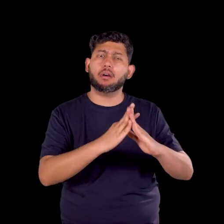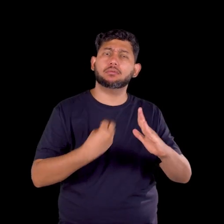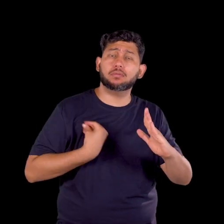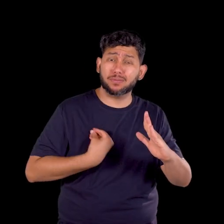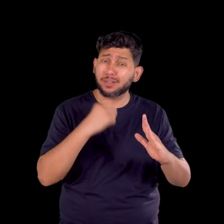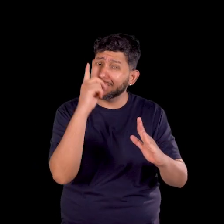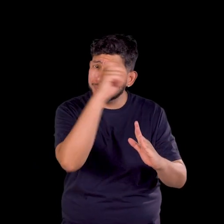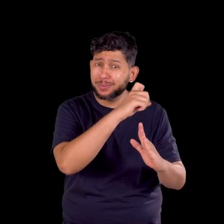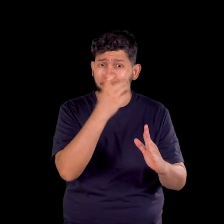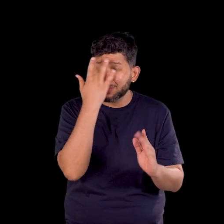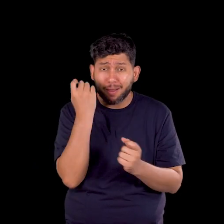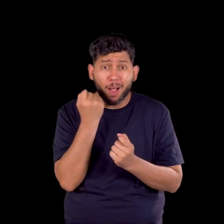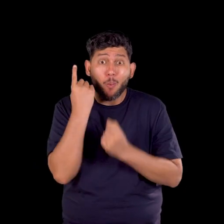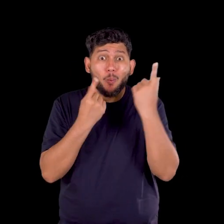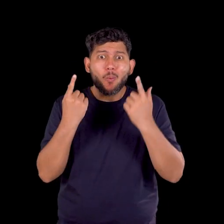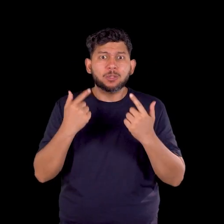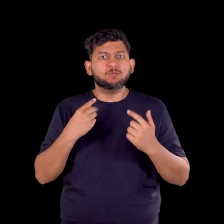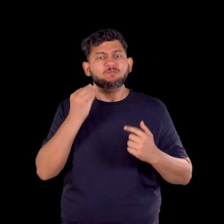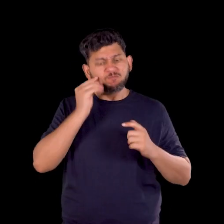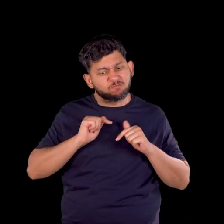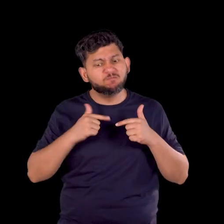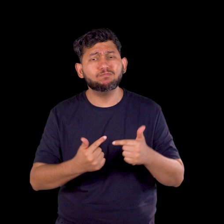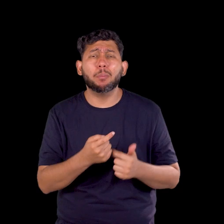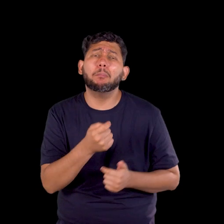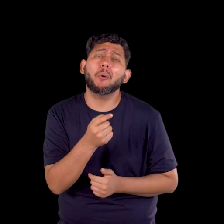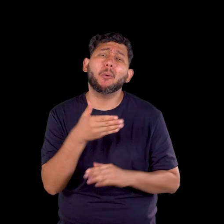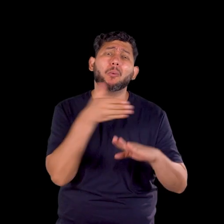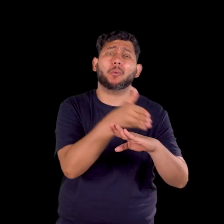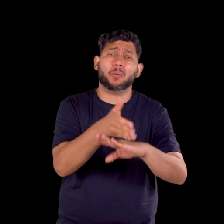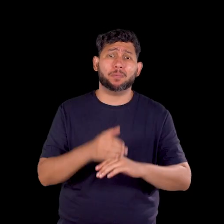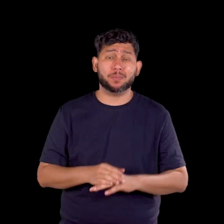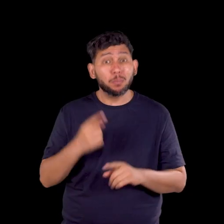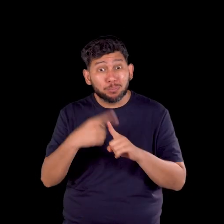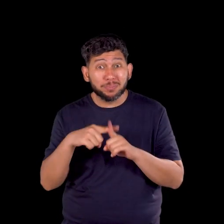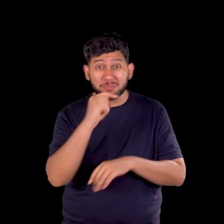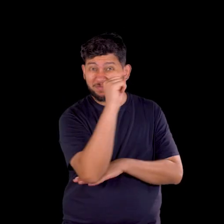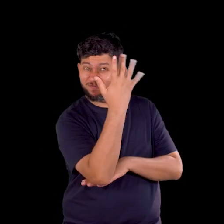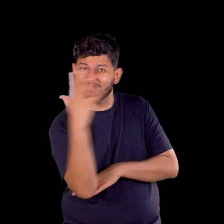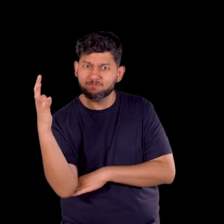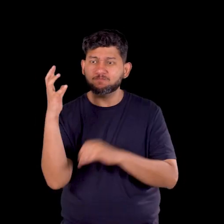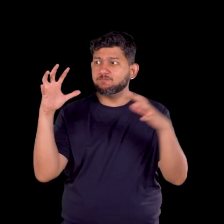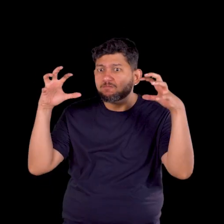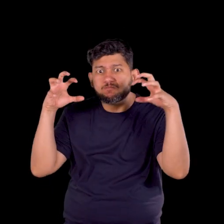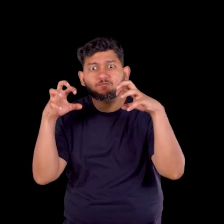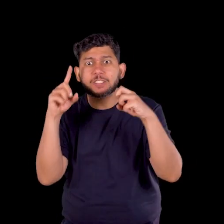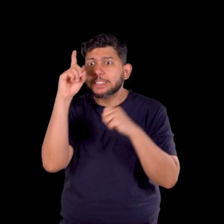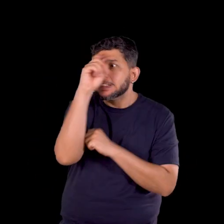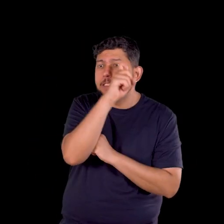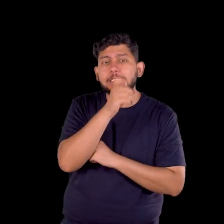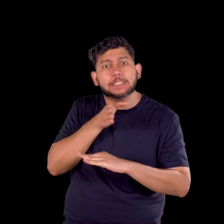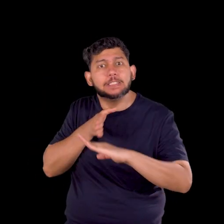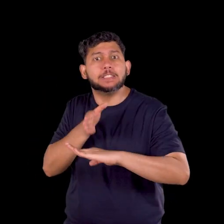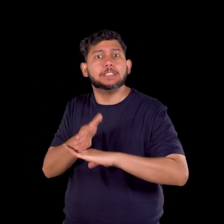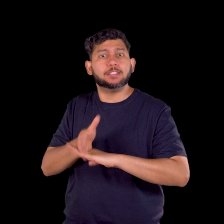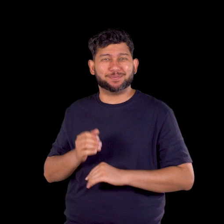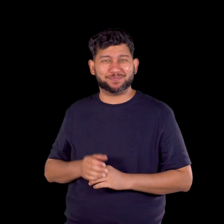alguns poucos aventureiros. A natureza impunha seus limites e restrições, a começar pelo fato de que